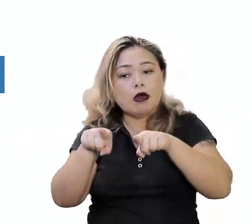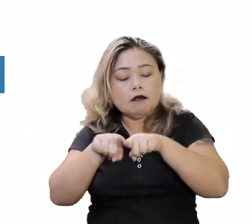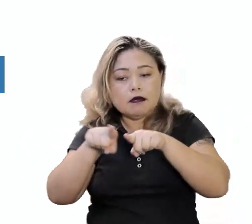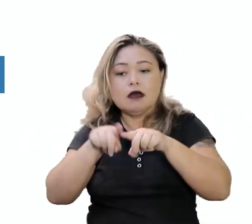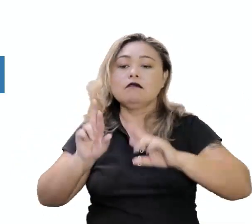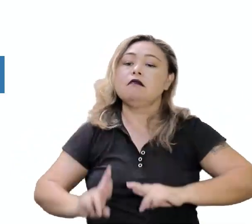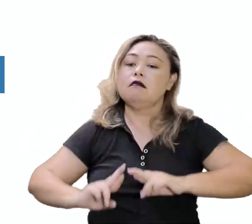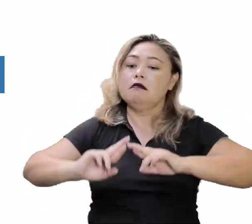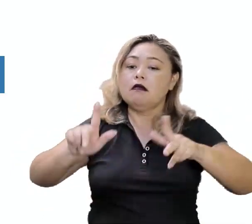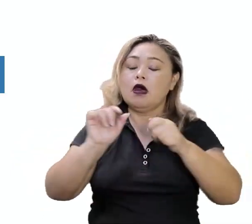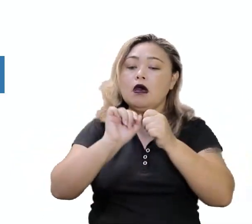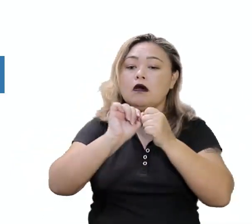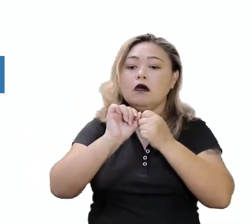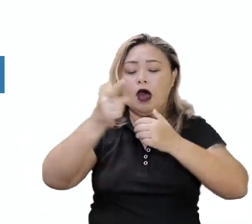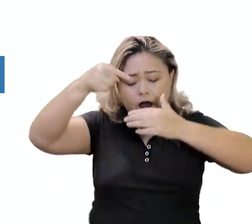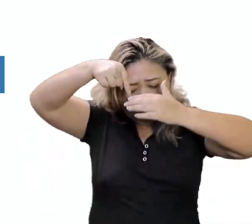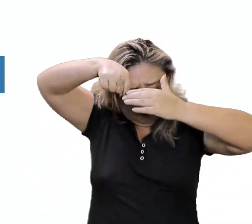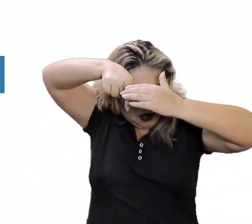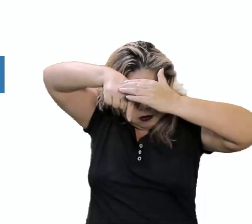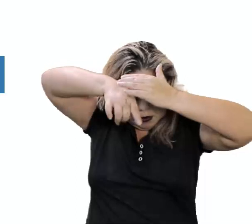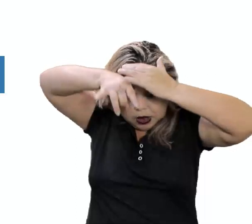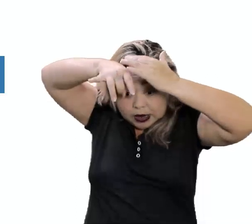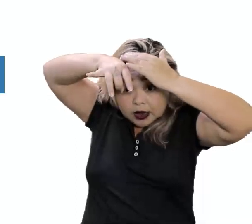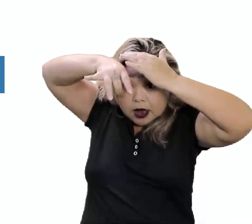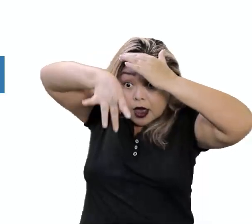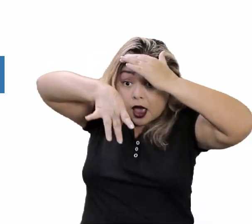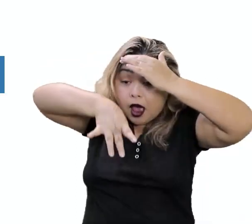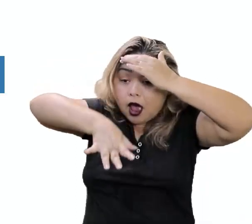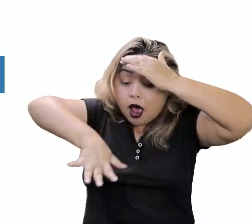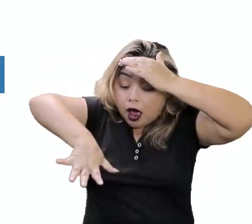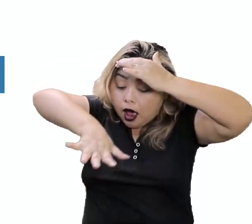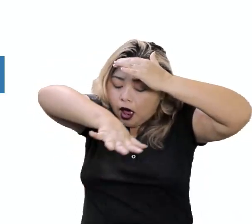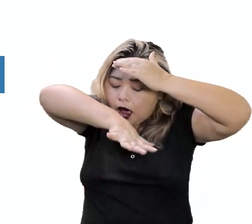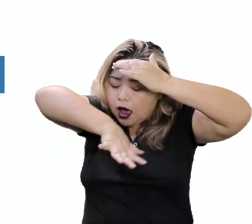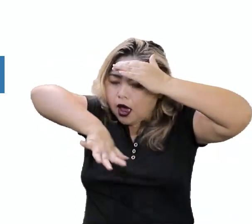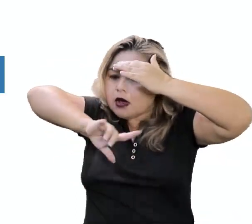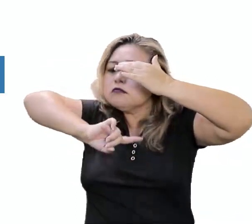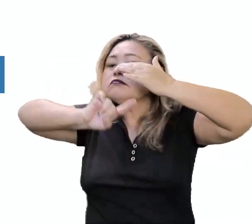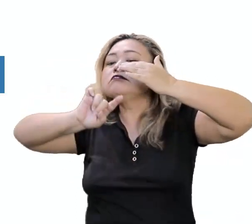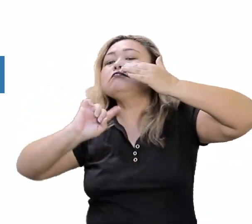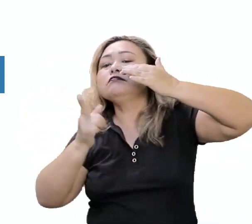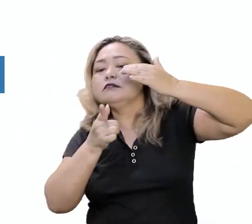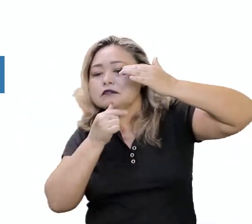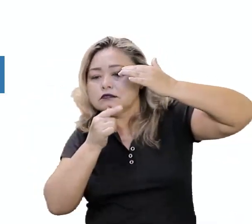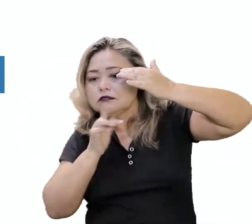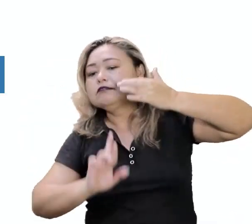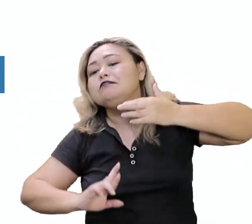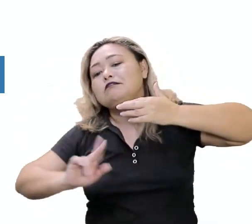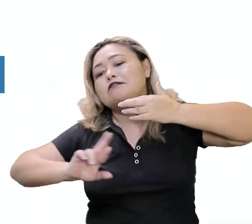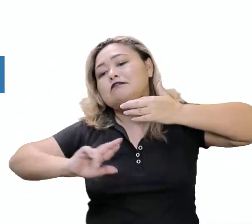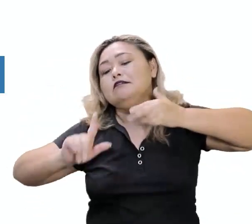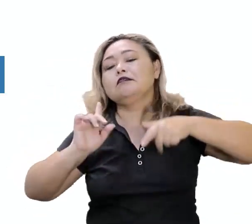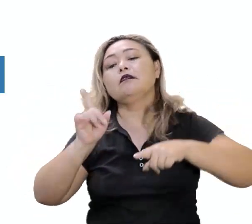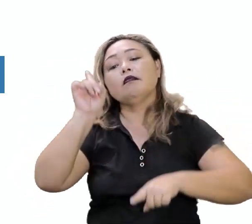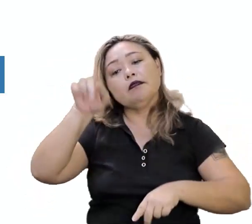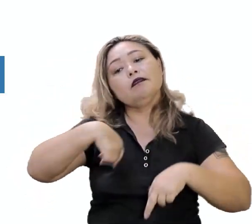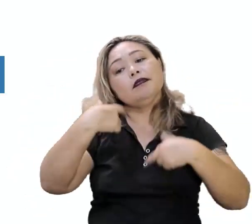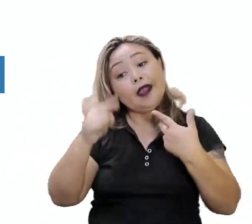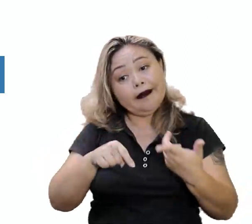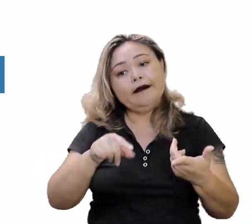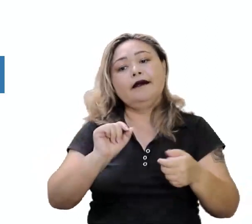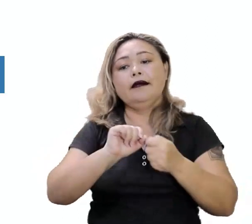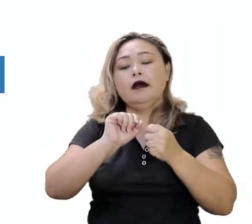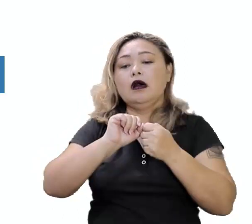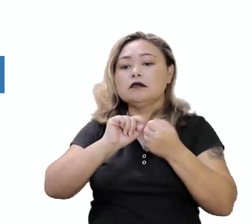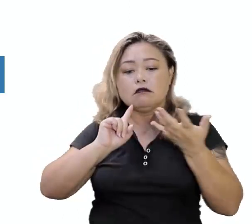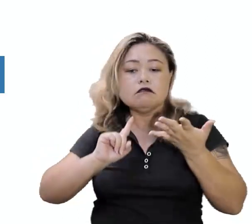ser diferente. A profundidade desses corpos hídricos também são diferentes. Por isso, eles